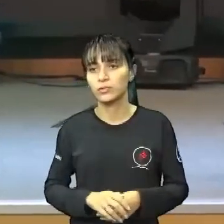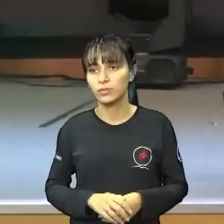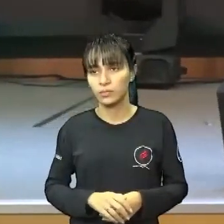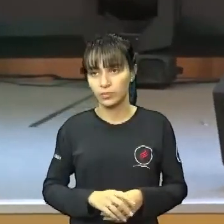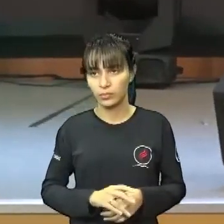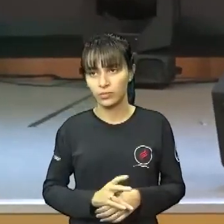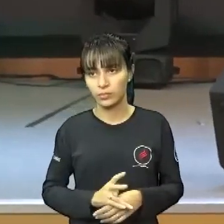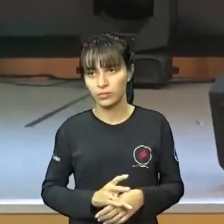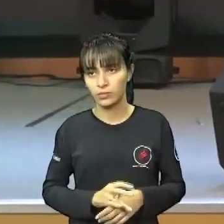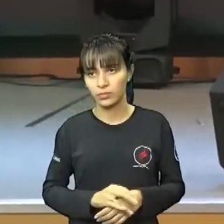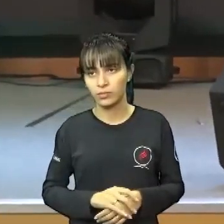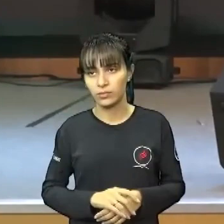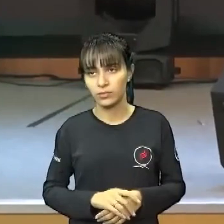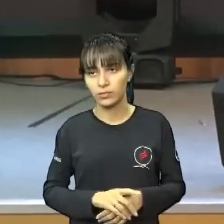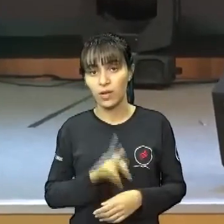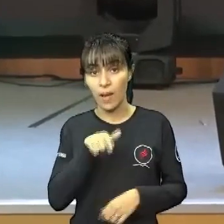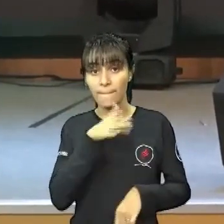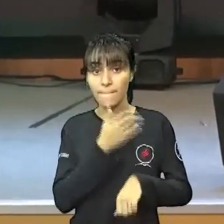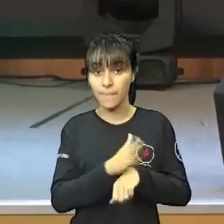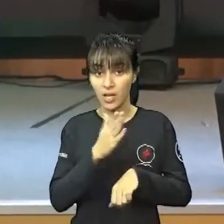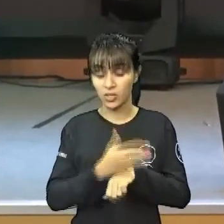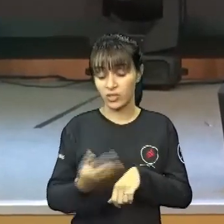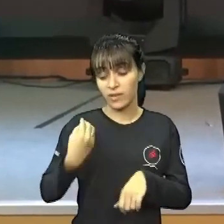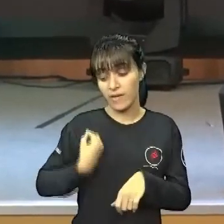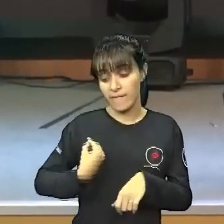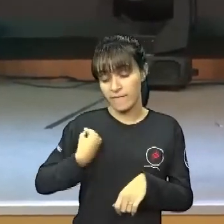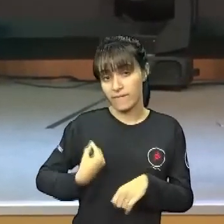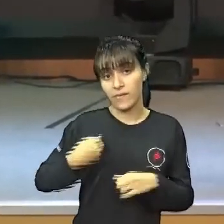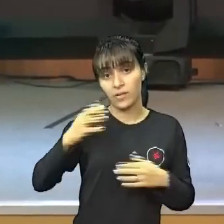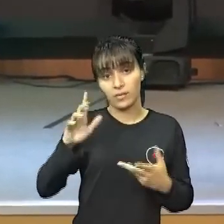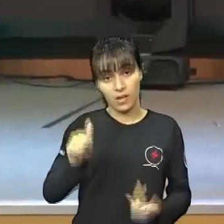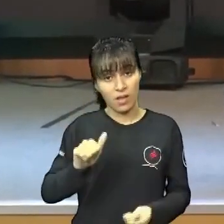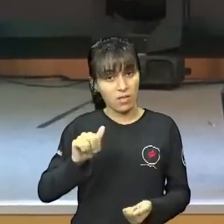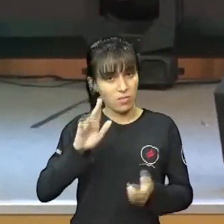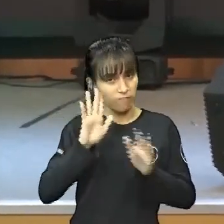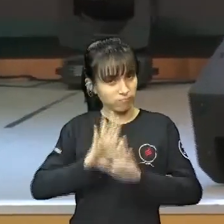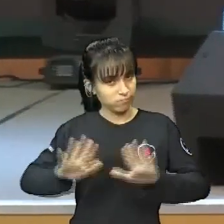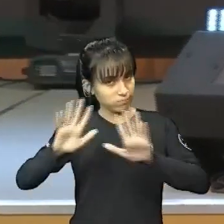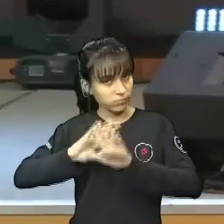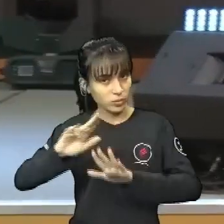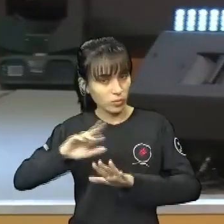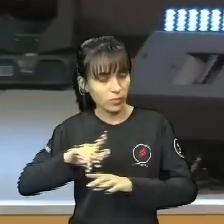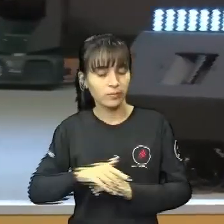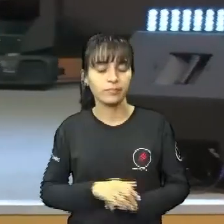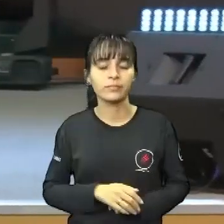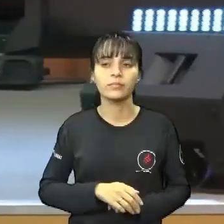e todas elas no campo do prático da vida terrena nada do abstrato primeiro